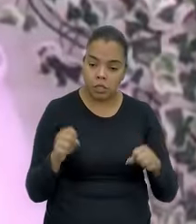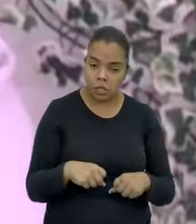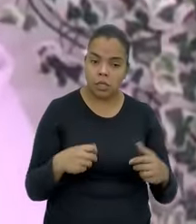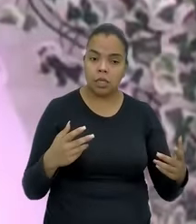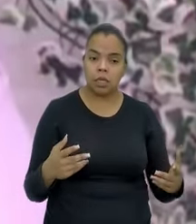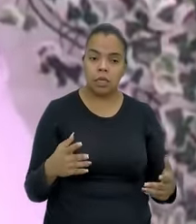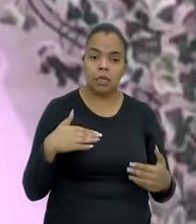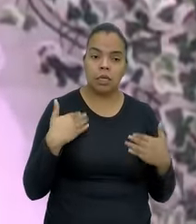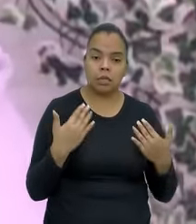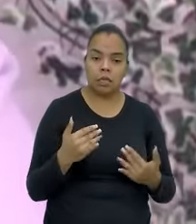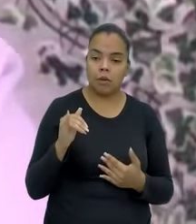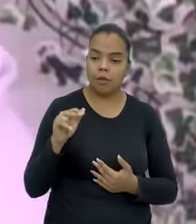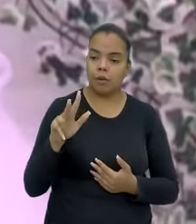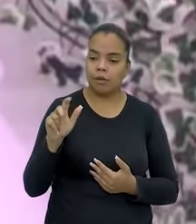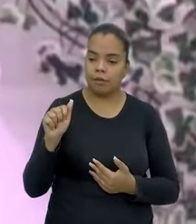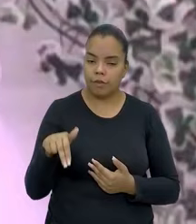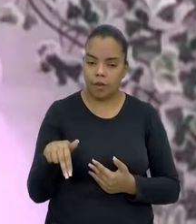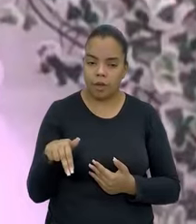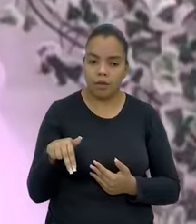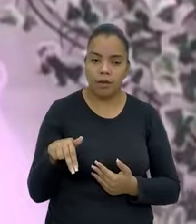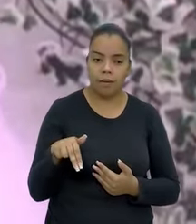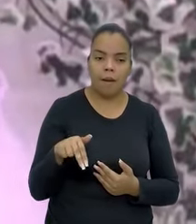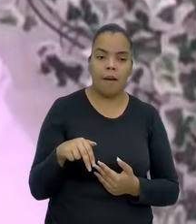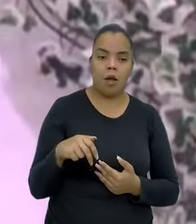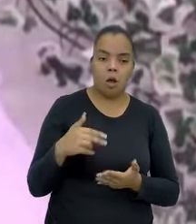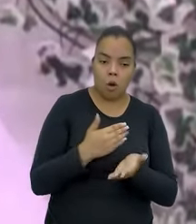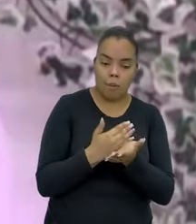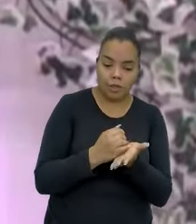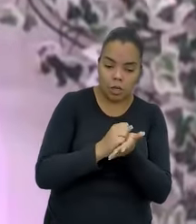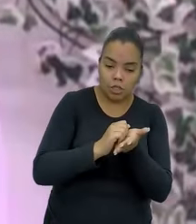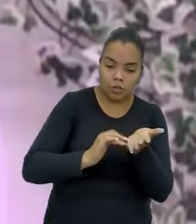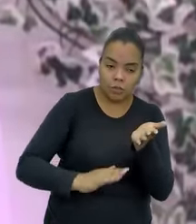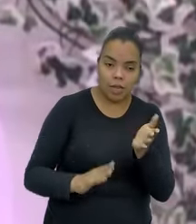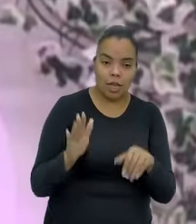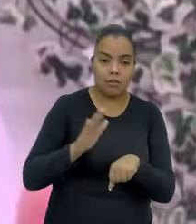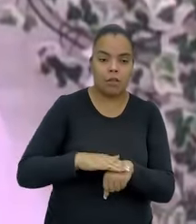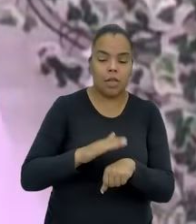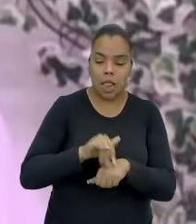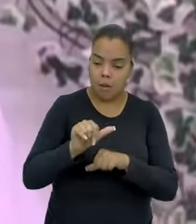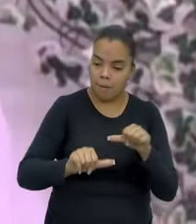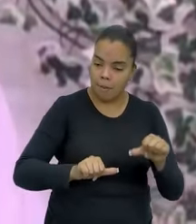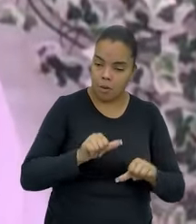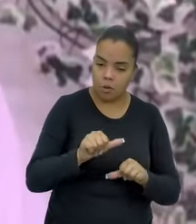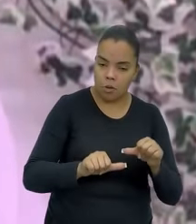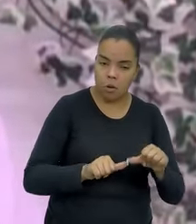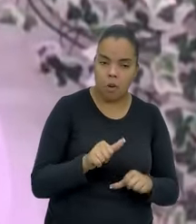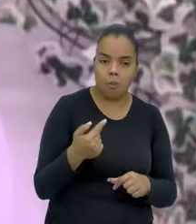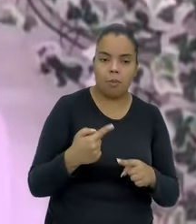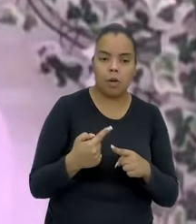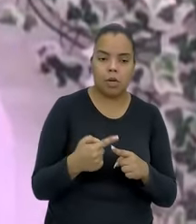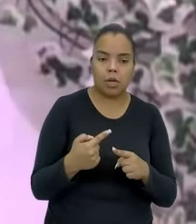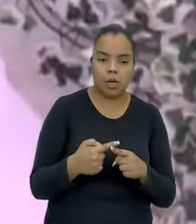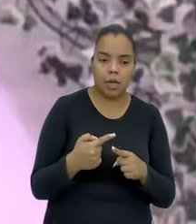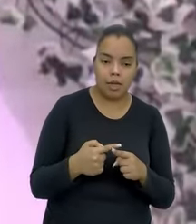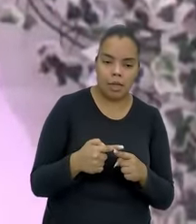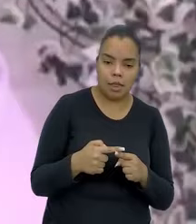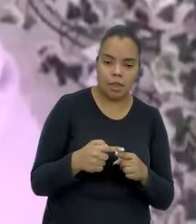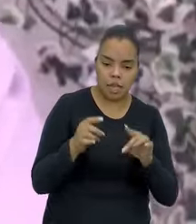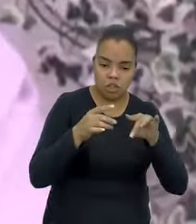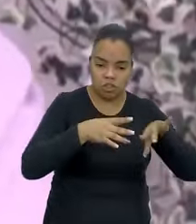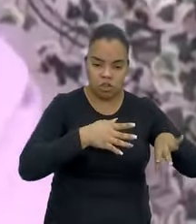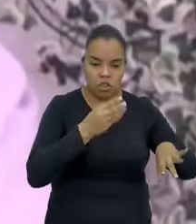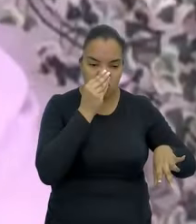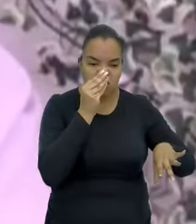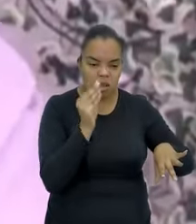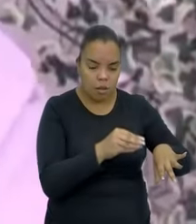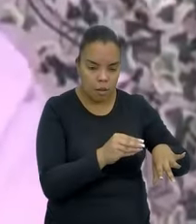perceberam que o Ivan estava fazendo as atividades mudou completamente ele deixou de ser o aluno desprezado do